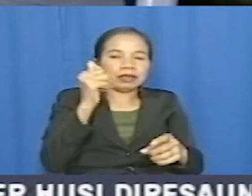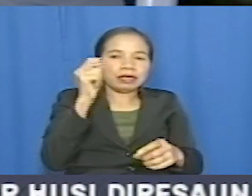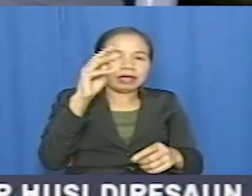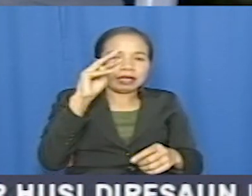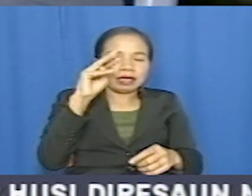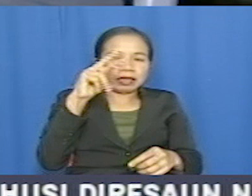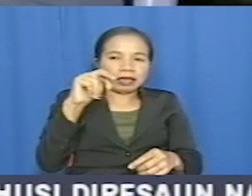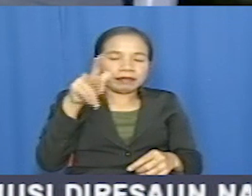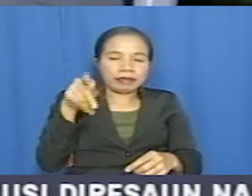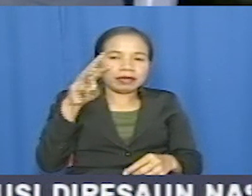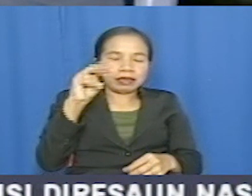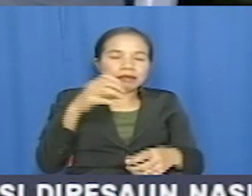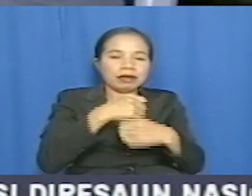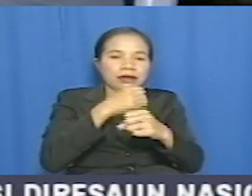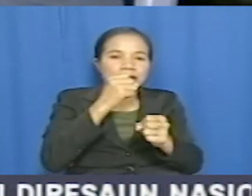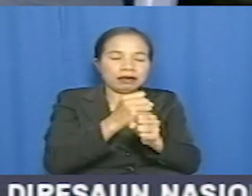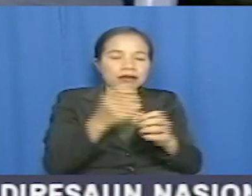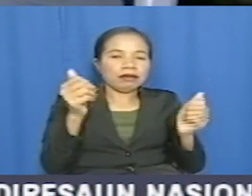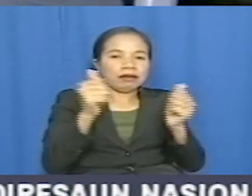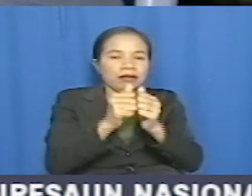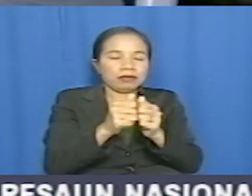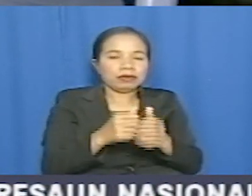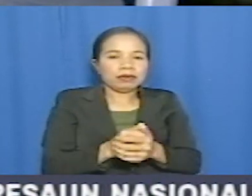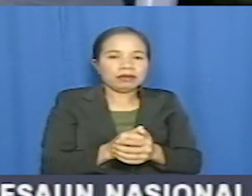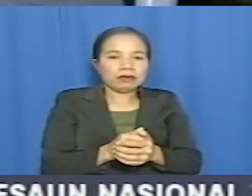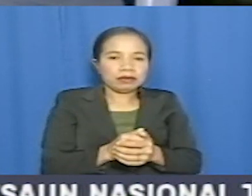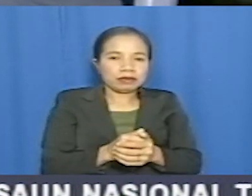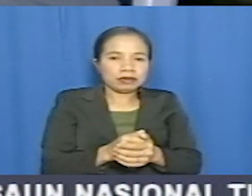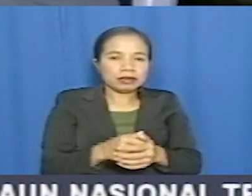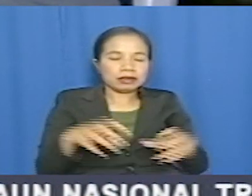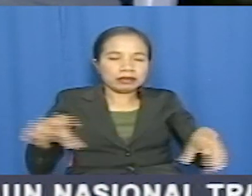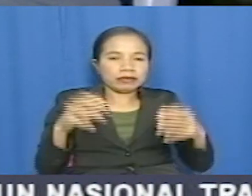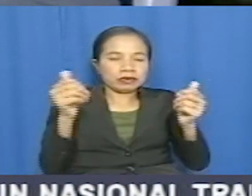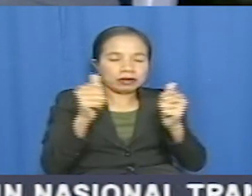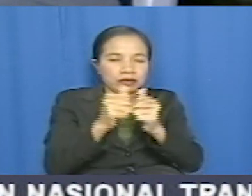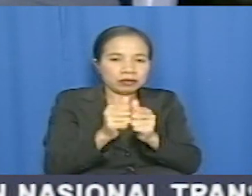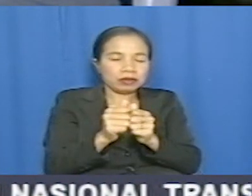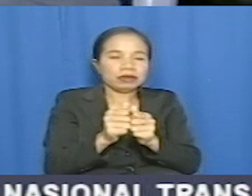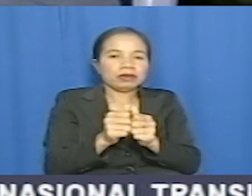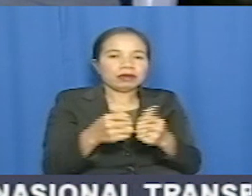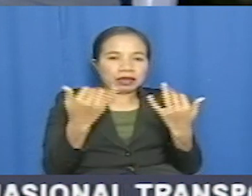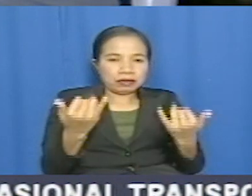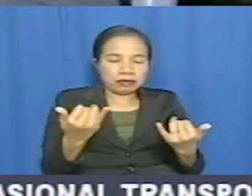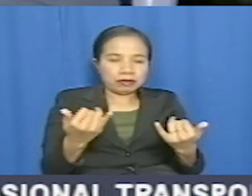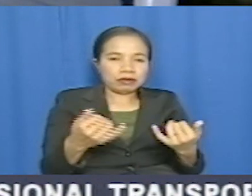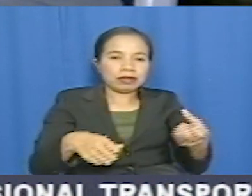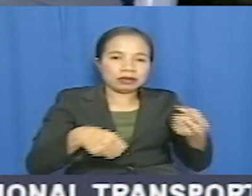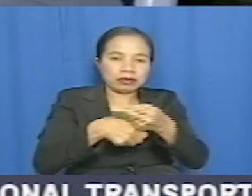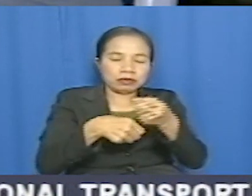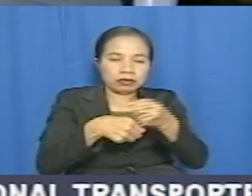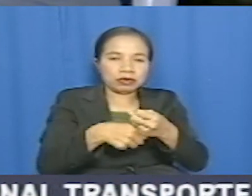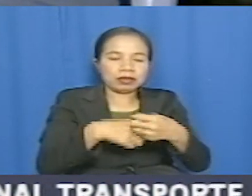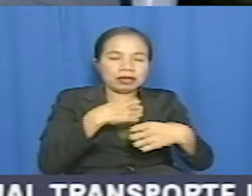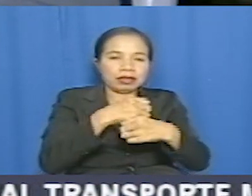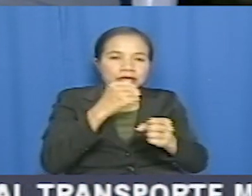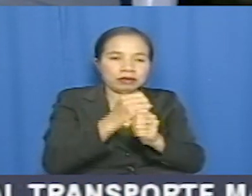halo hamutuk ho Timor Resource depois kolabora ho terceira parte nebe maka wardaraune apoio ala para halo